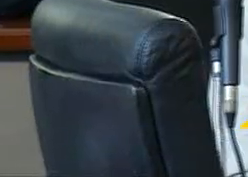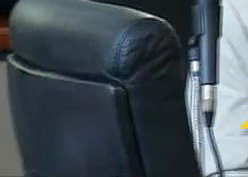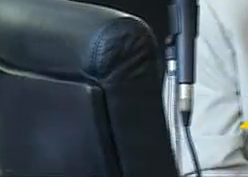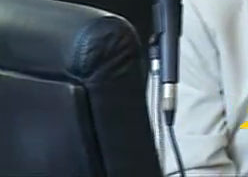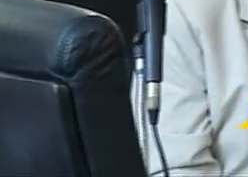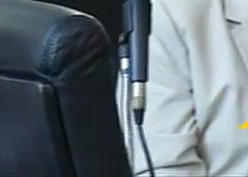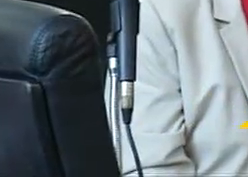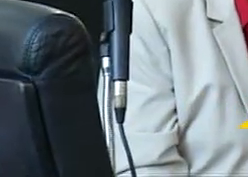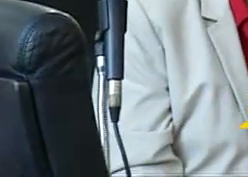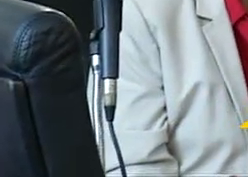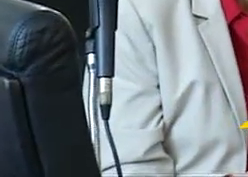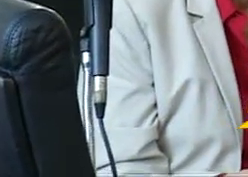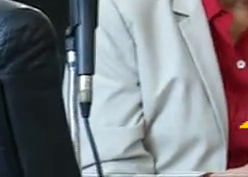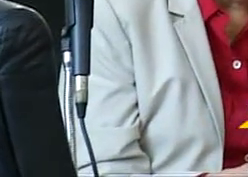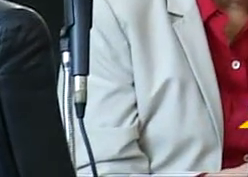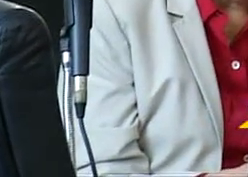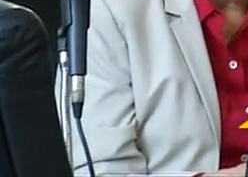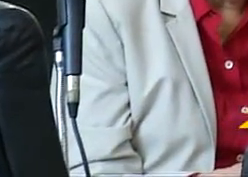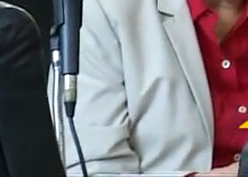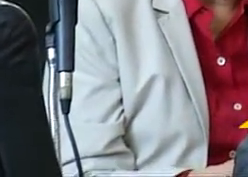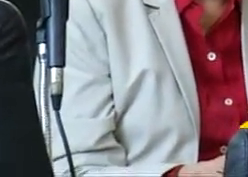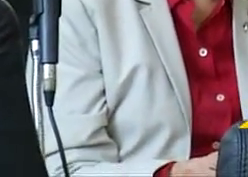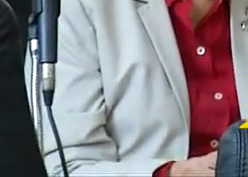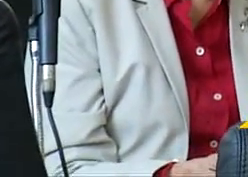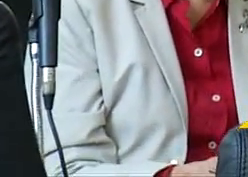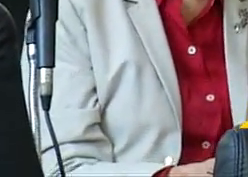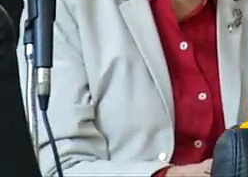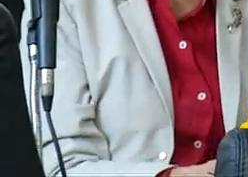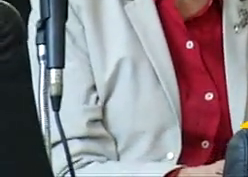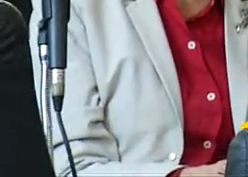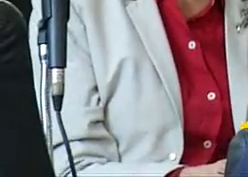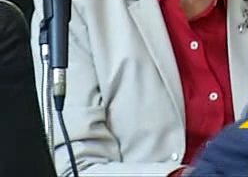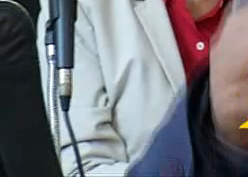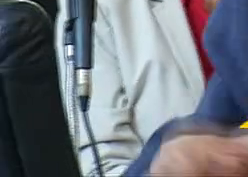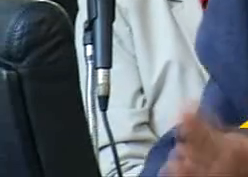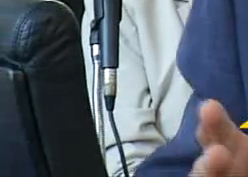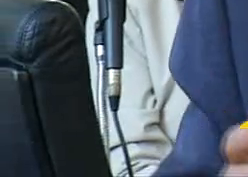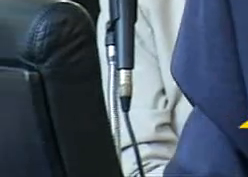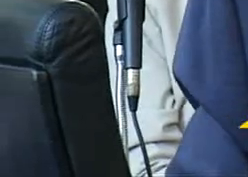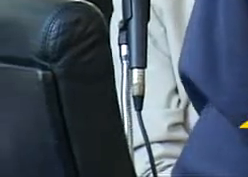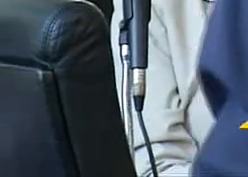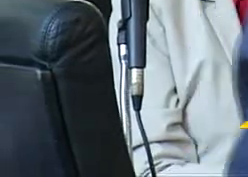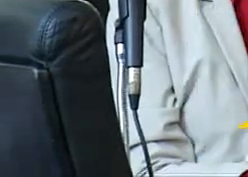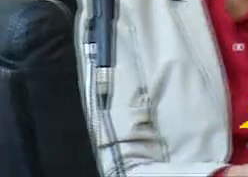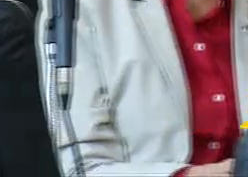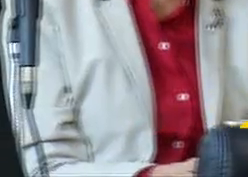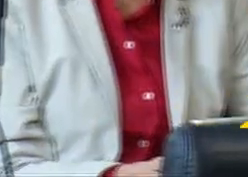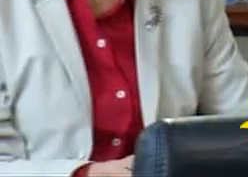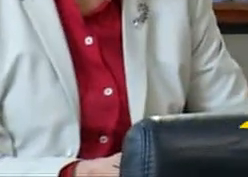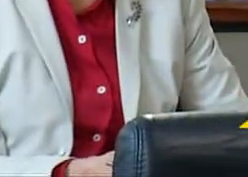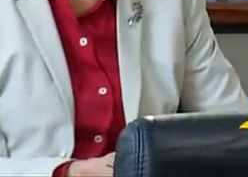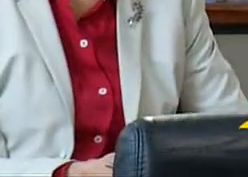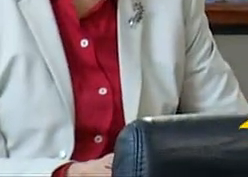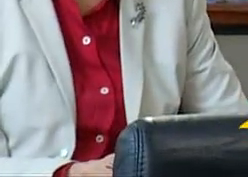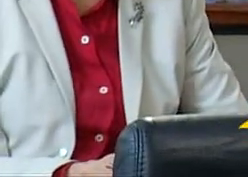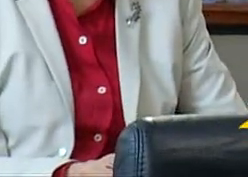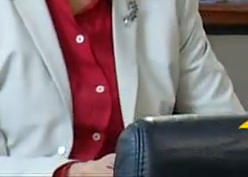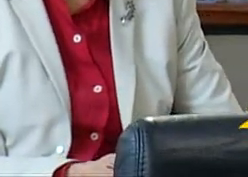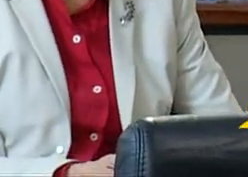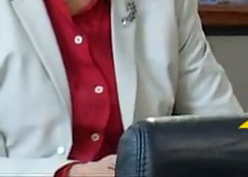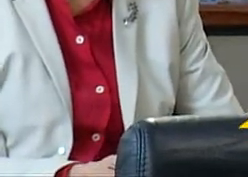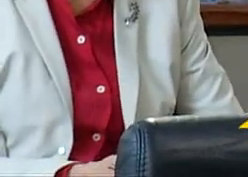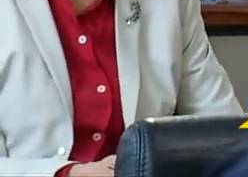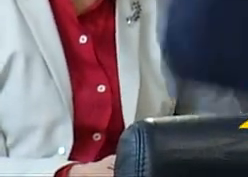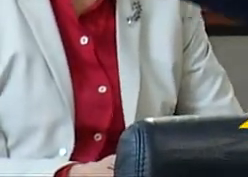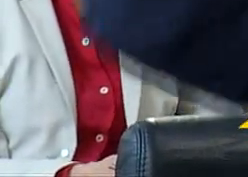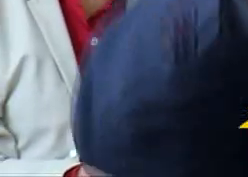vereador Vitão. Portanto, eu quero parabenizar o senhor nesse requerimento, tem meu apoio, tem meu voto para esse requerimento, para ser aprovado, e dizer